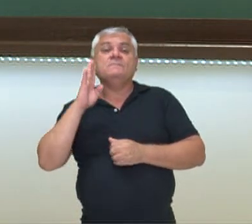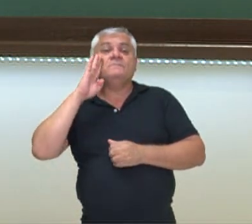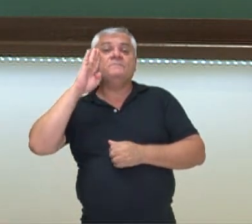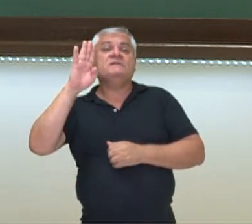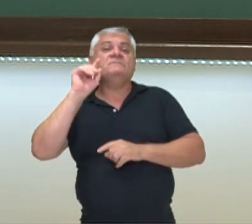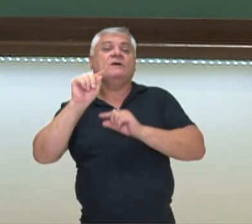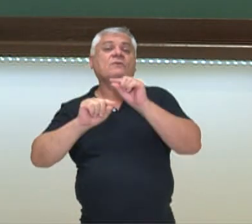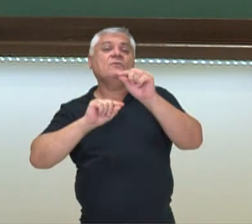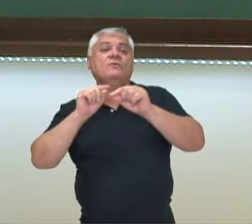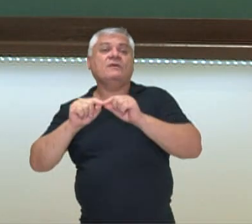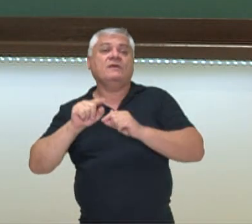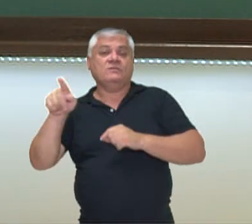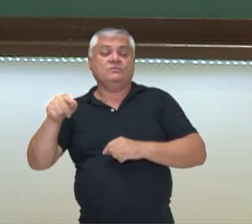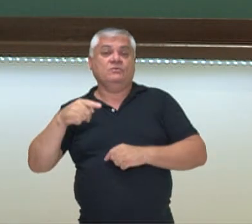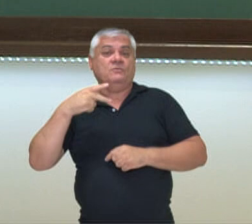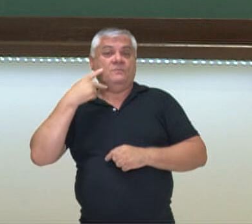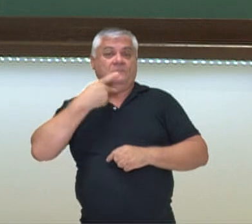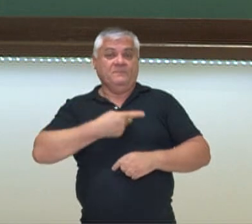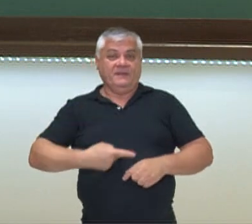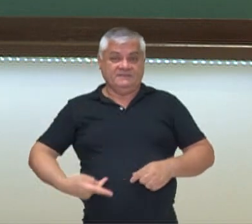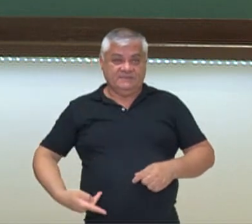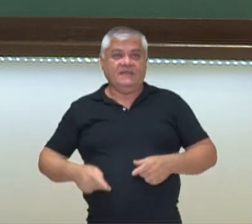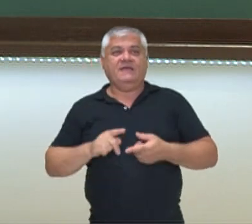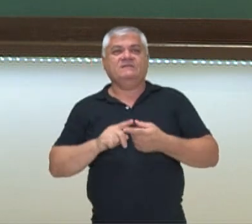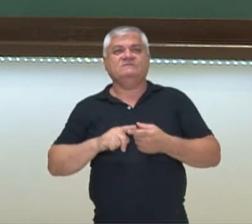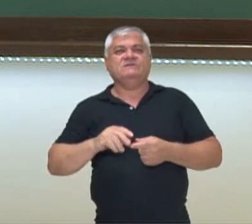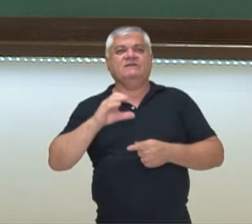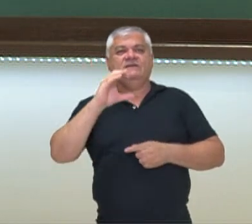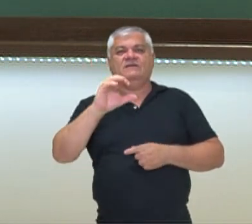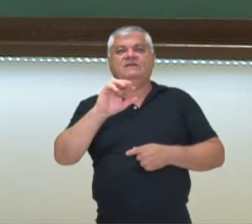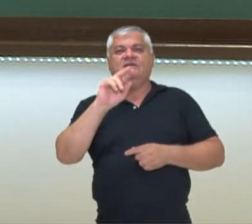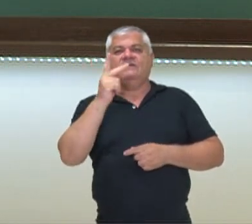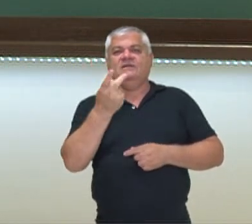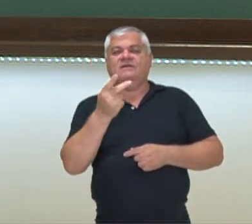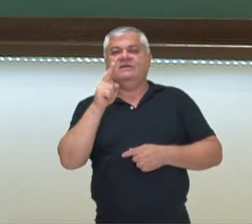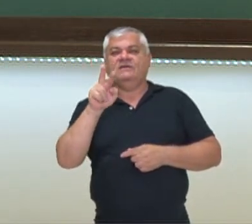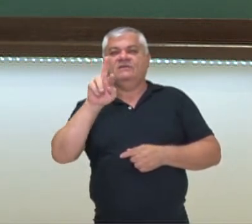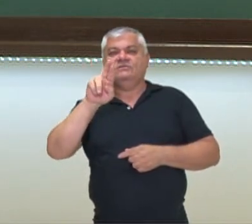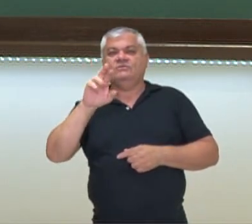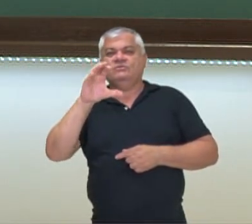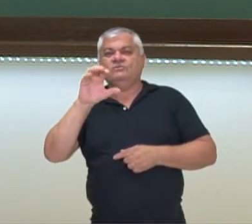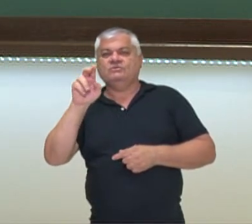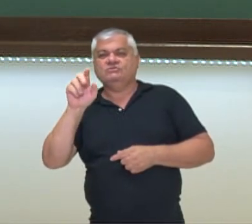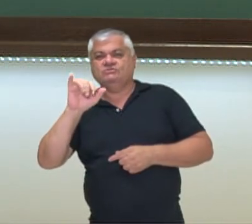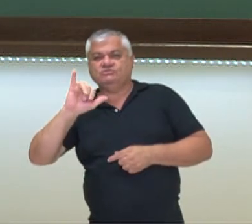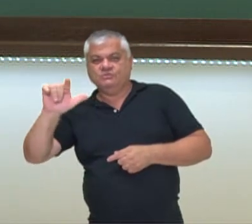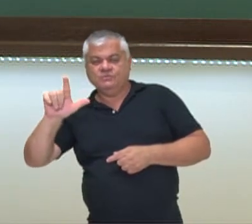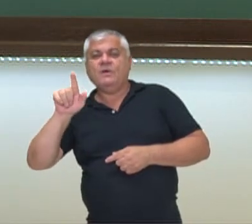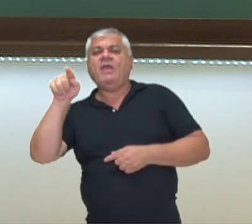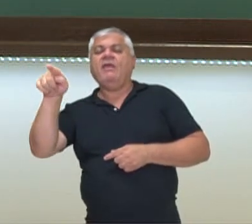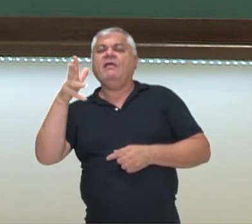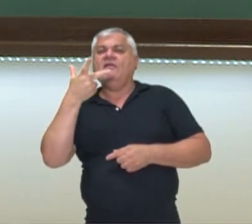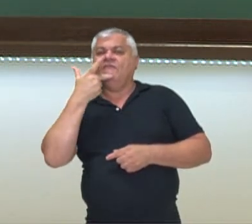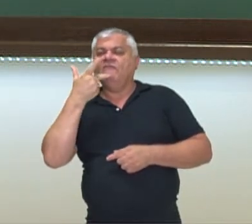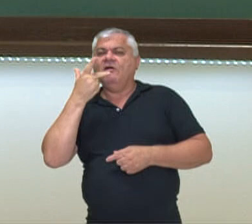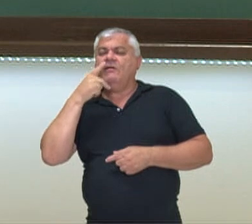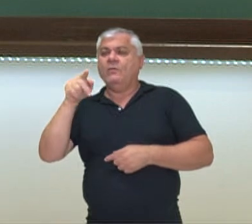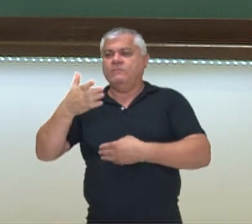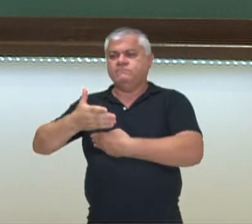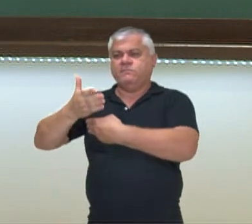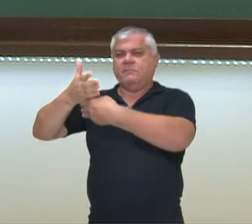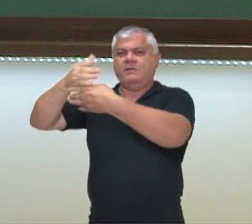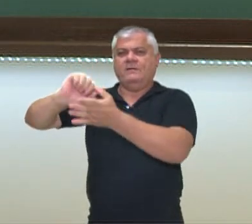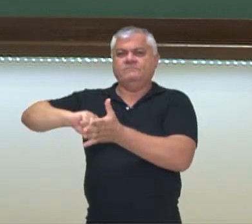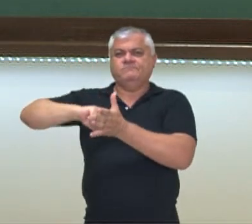desse discurso do Winston Churchill, falando sobre aquela cortina de ferro que eu já mencionei, então,